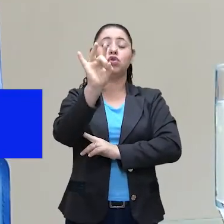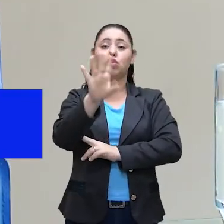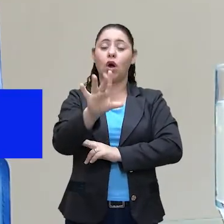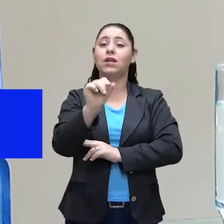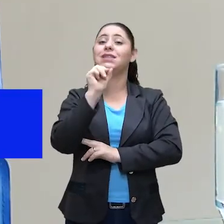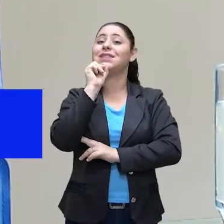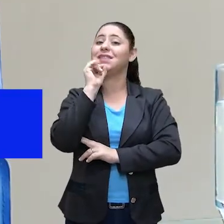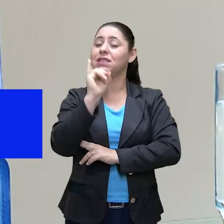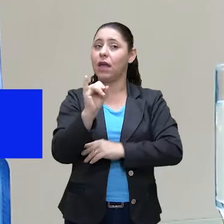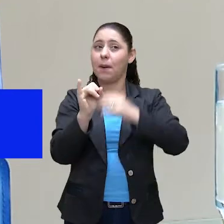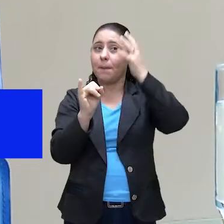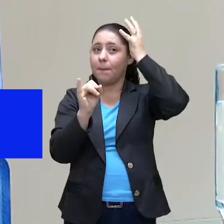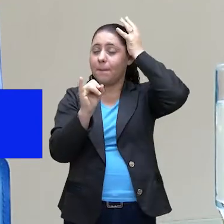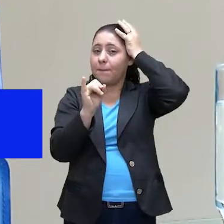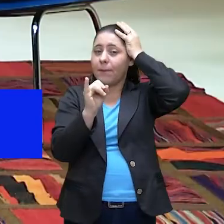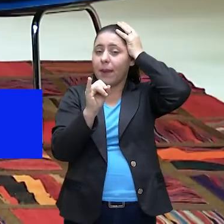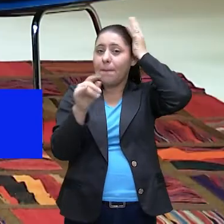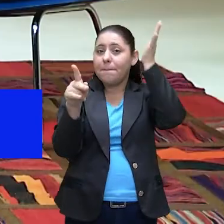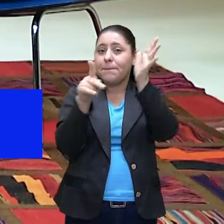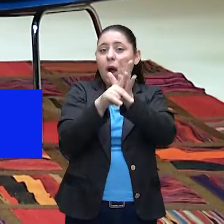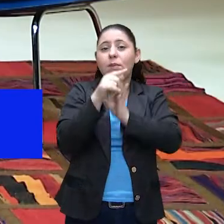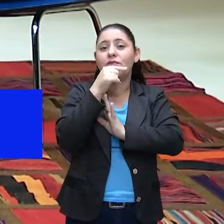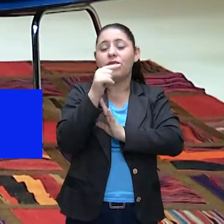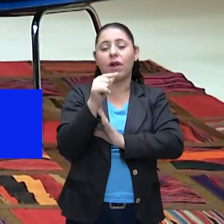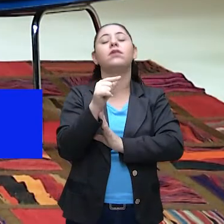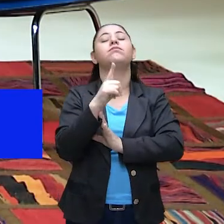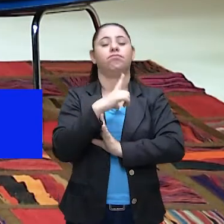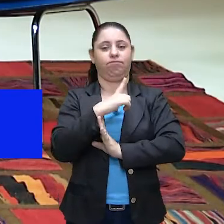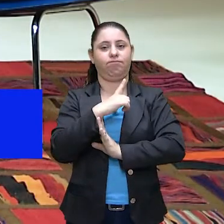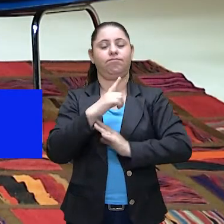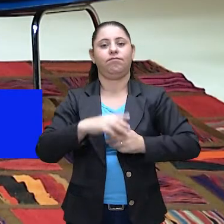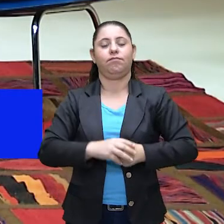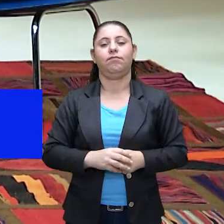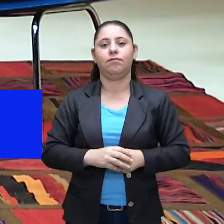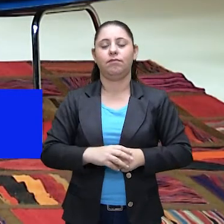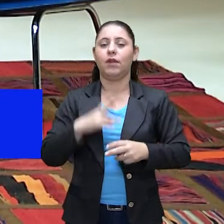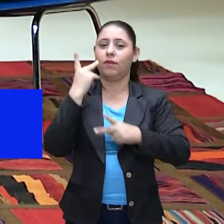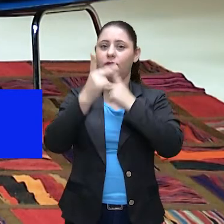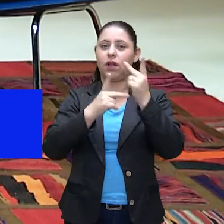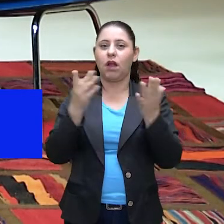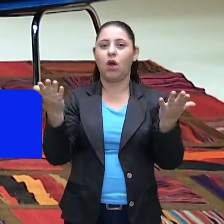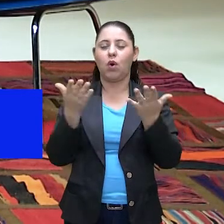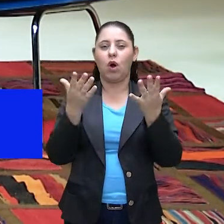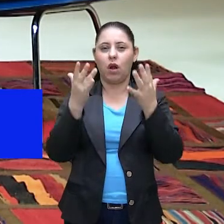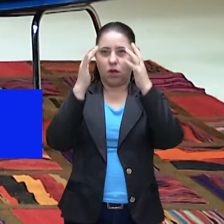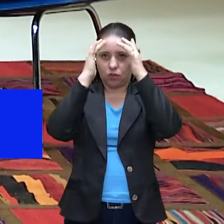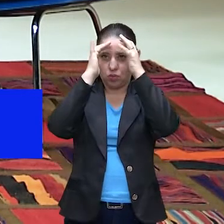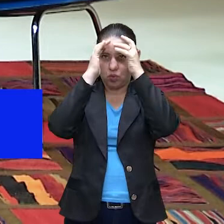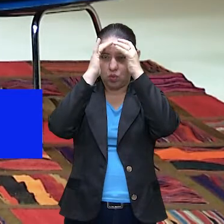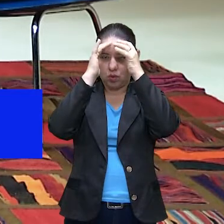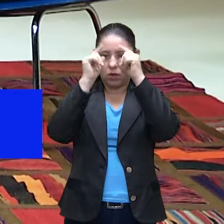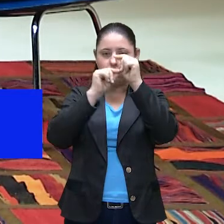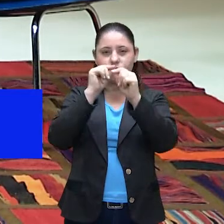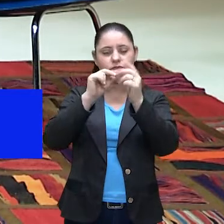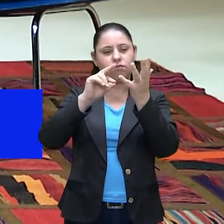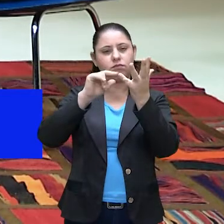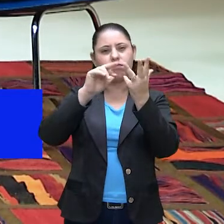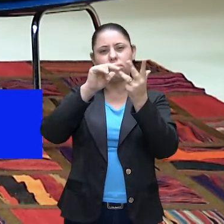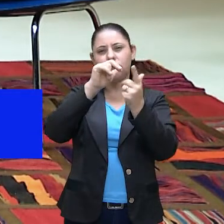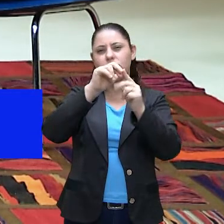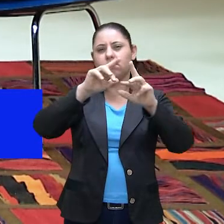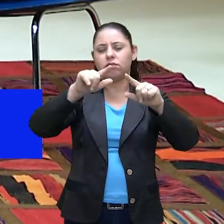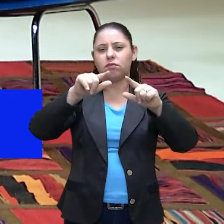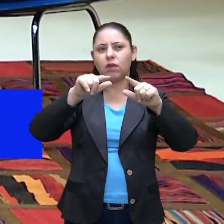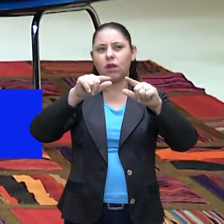apenas se o lado esquerdo da fala está envolvido. Falando então na questão do cérebro, você falou que são